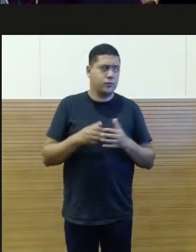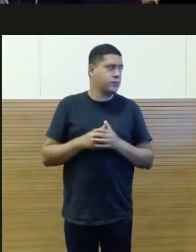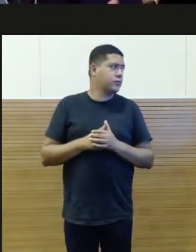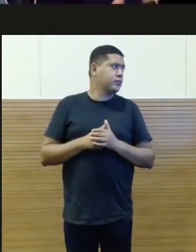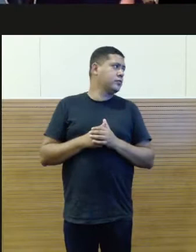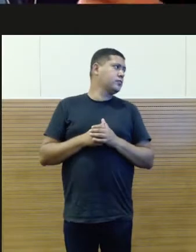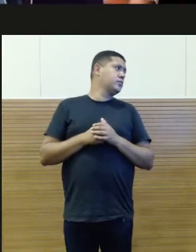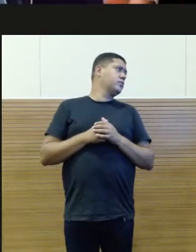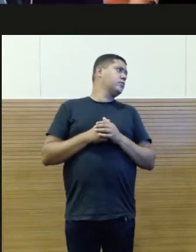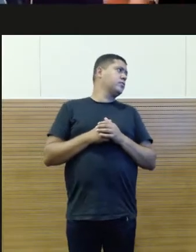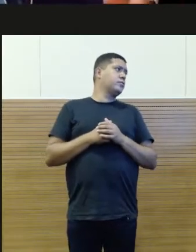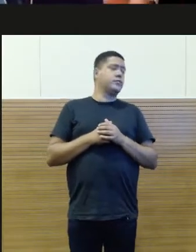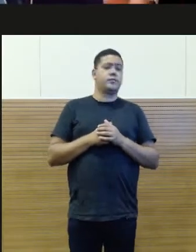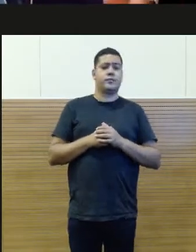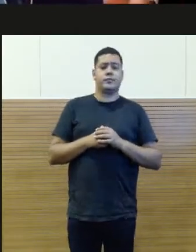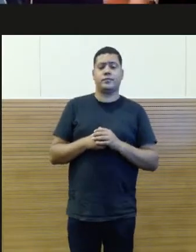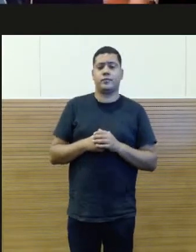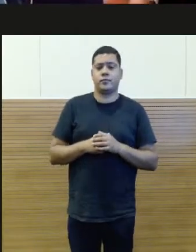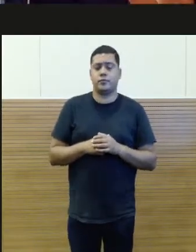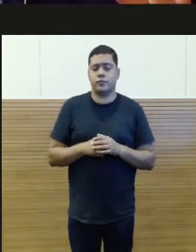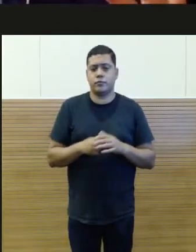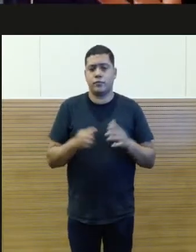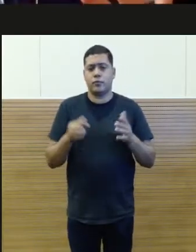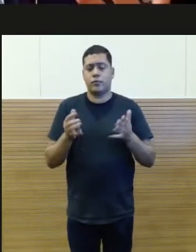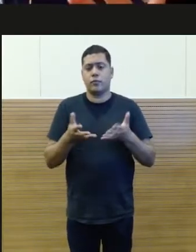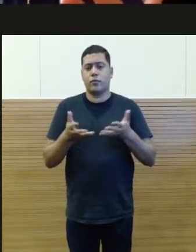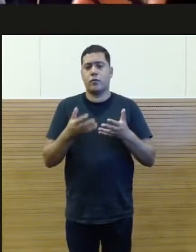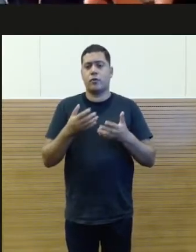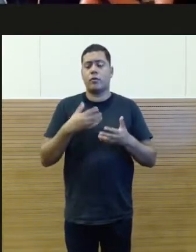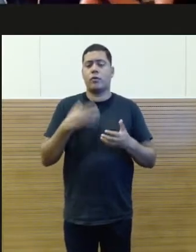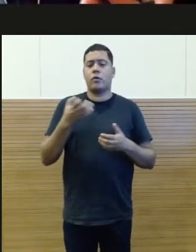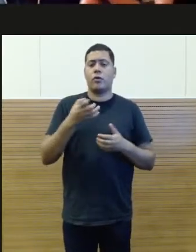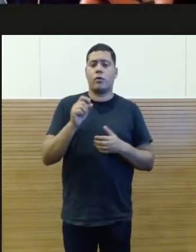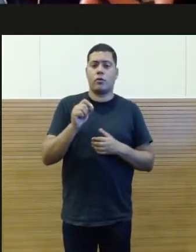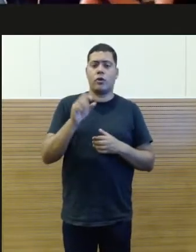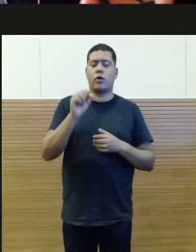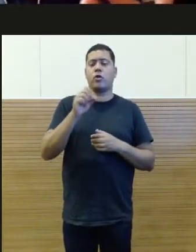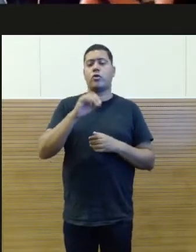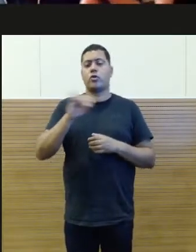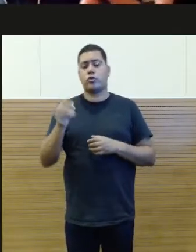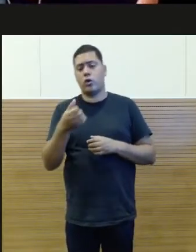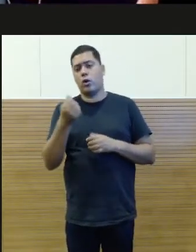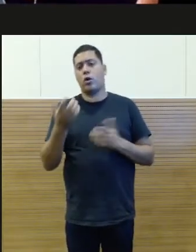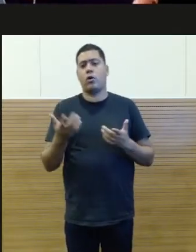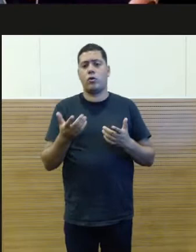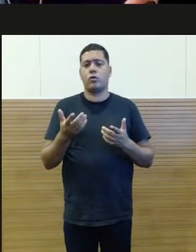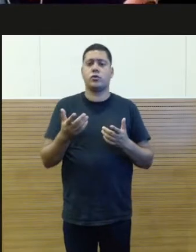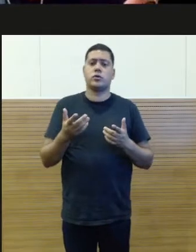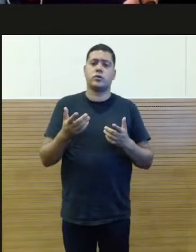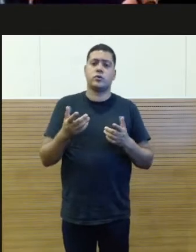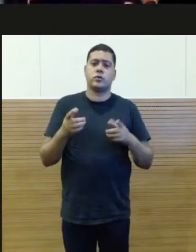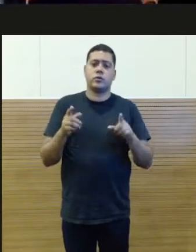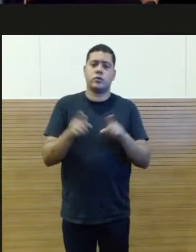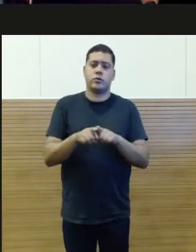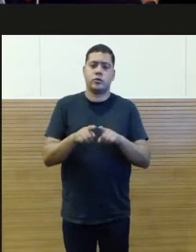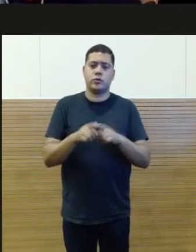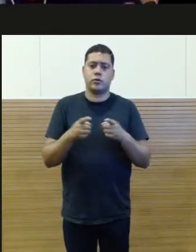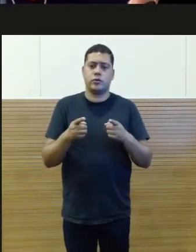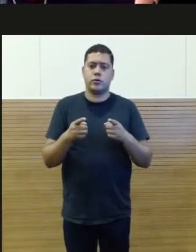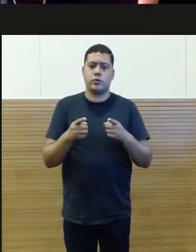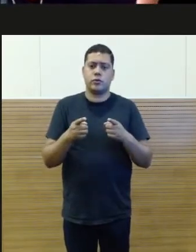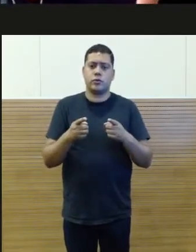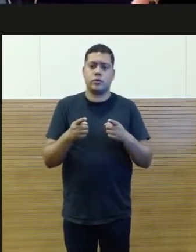alimentos. E como nutrientes críticos, eu quero me referir aqui ao sódio, a gorduras saturadas, a